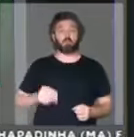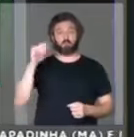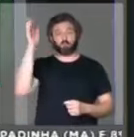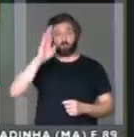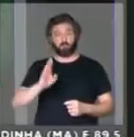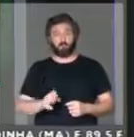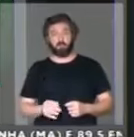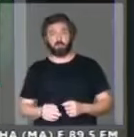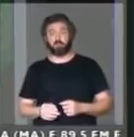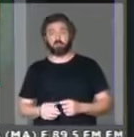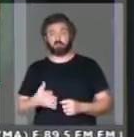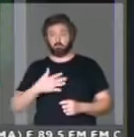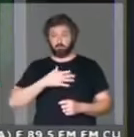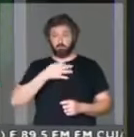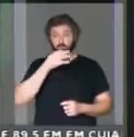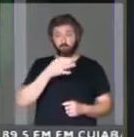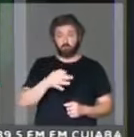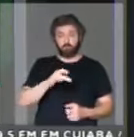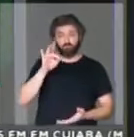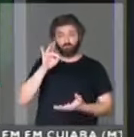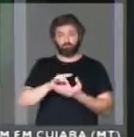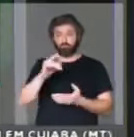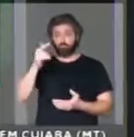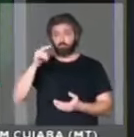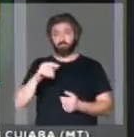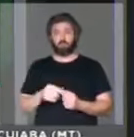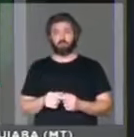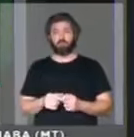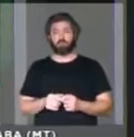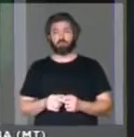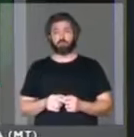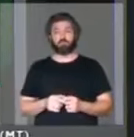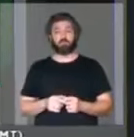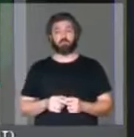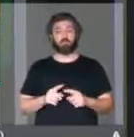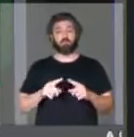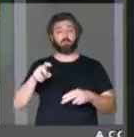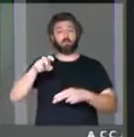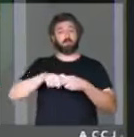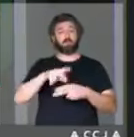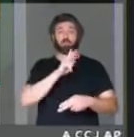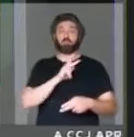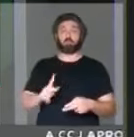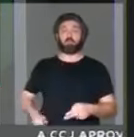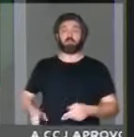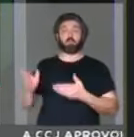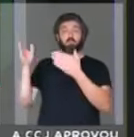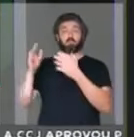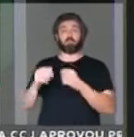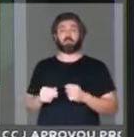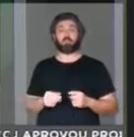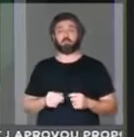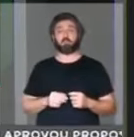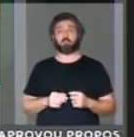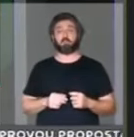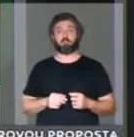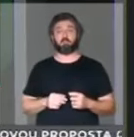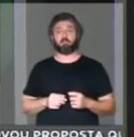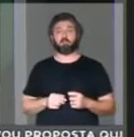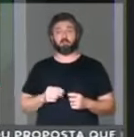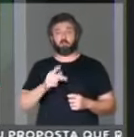que é o meu ver e legitimamente eleito mas que hoje se senta na cadeira de presidente e este presidente da república